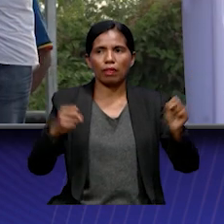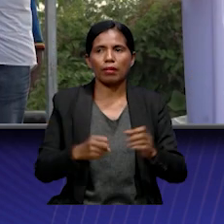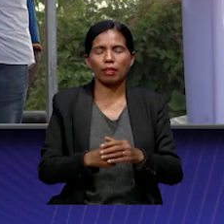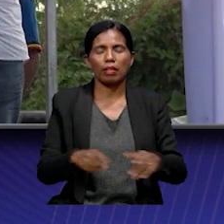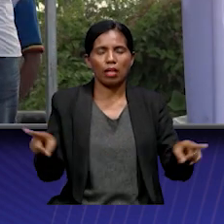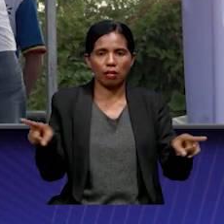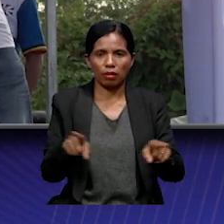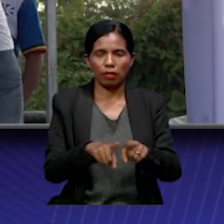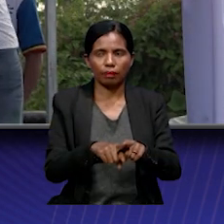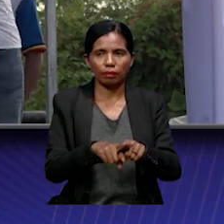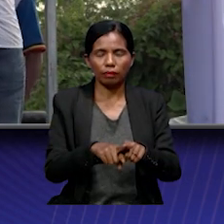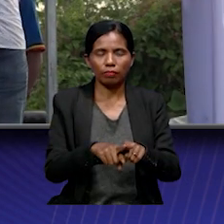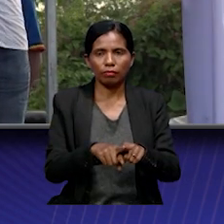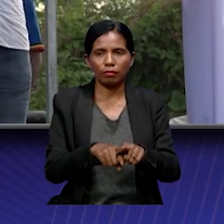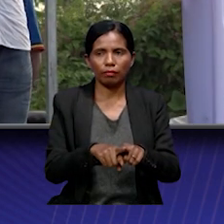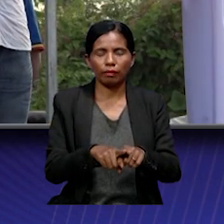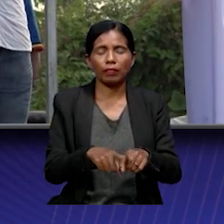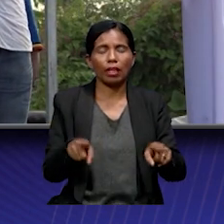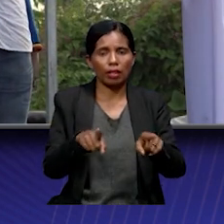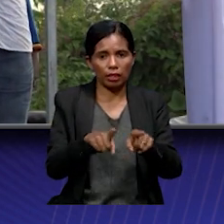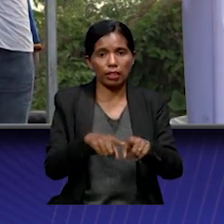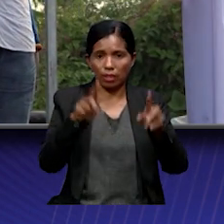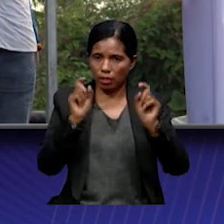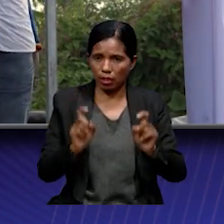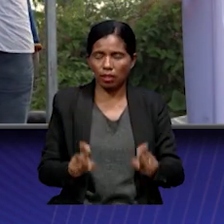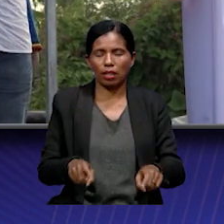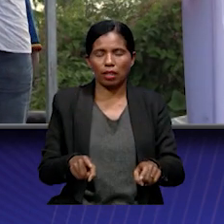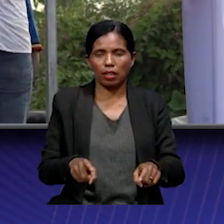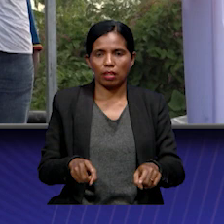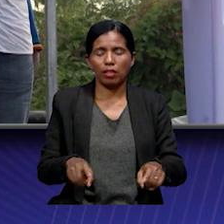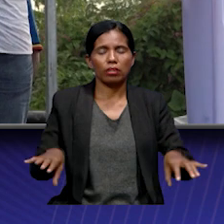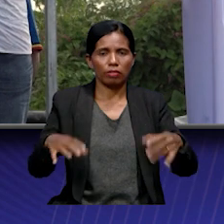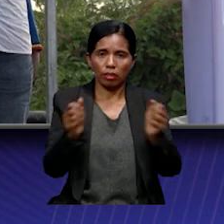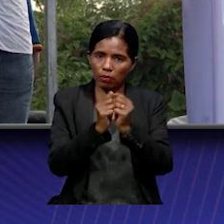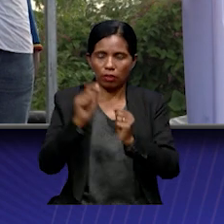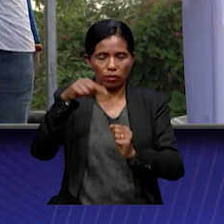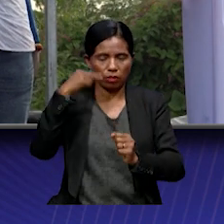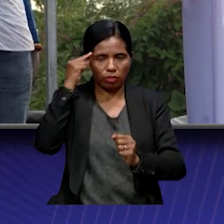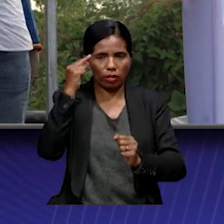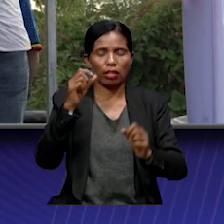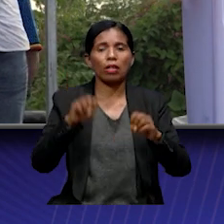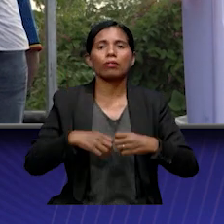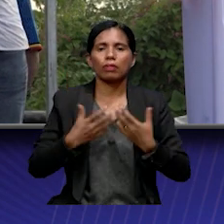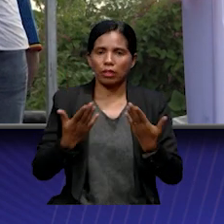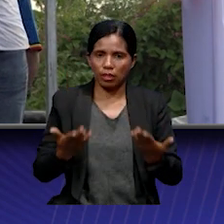mos maka nia tenke coopera o governo para o